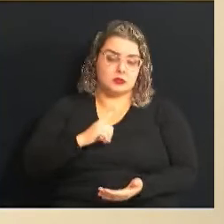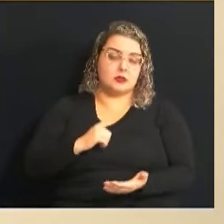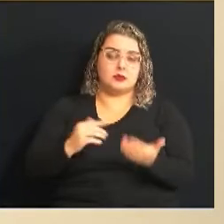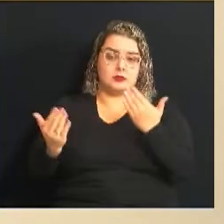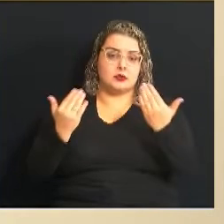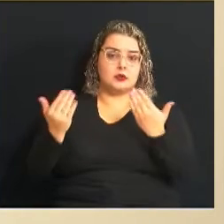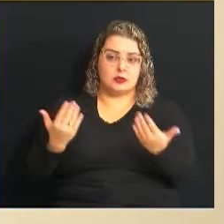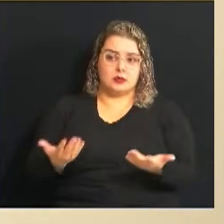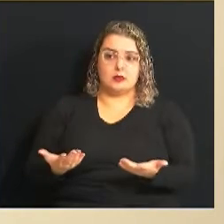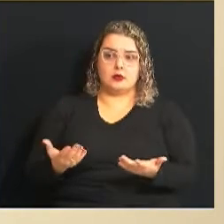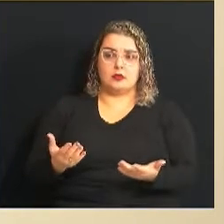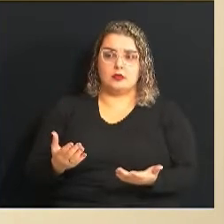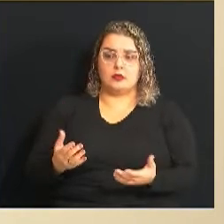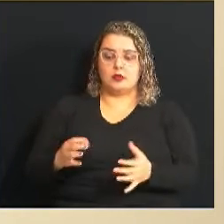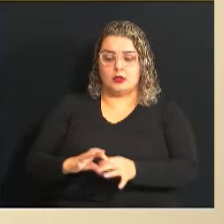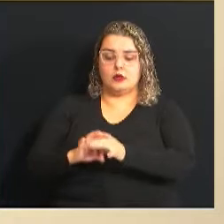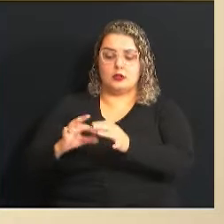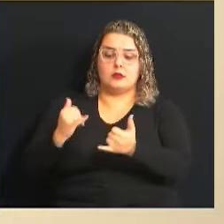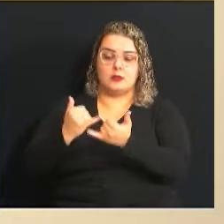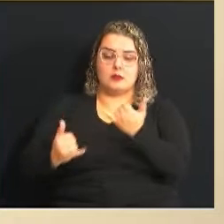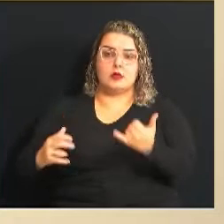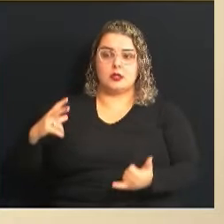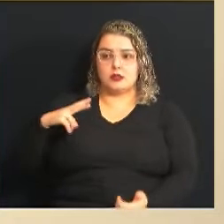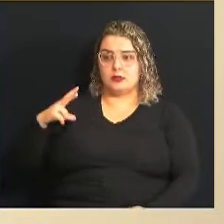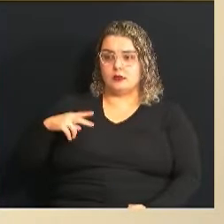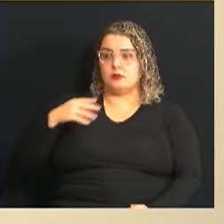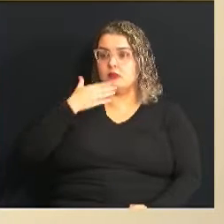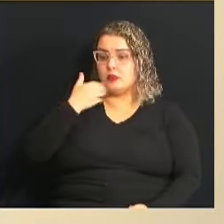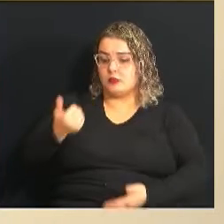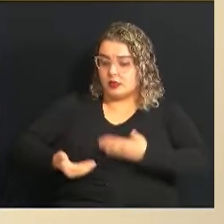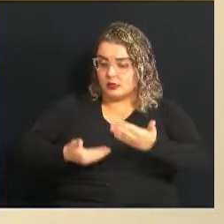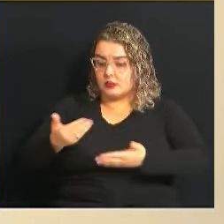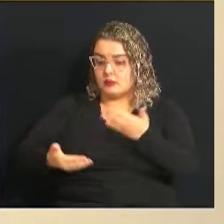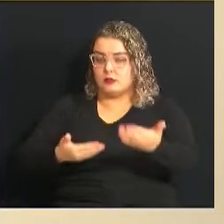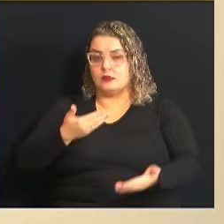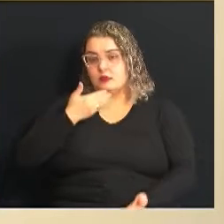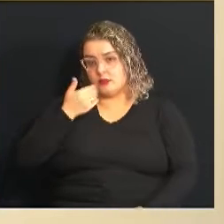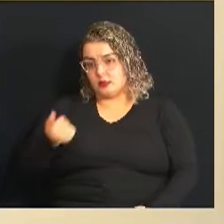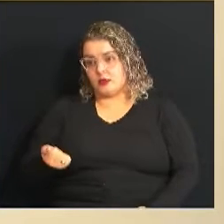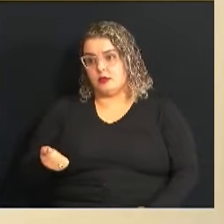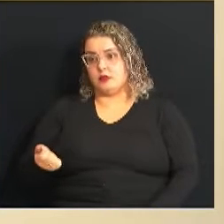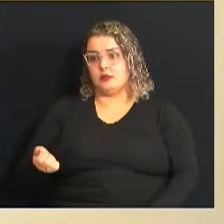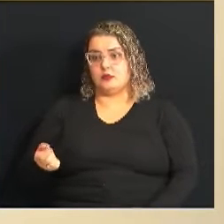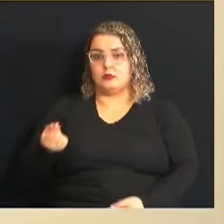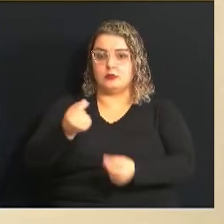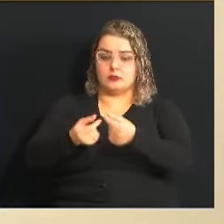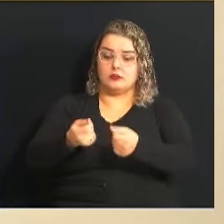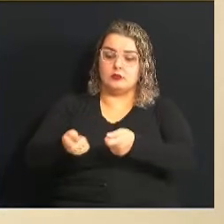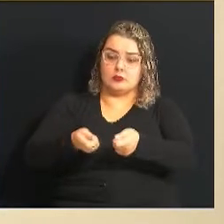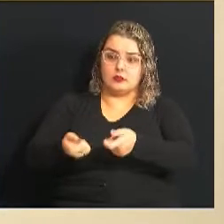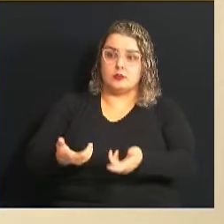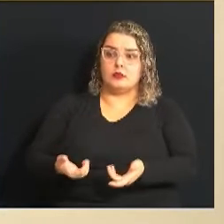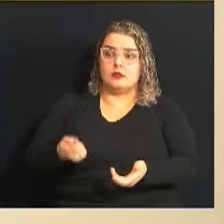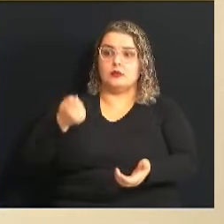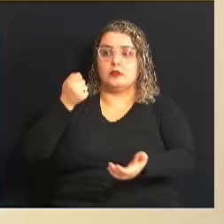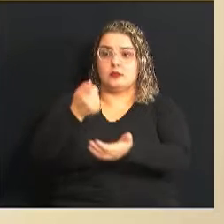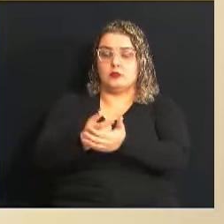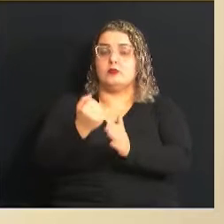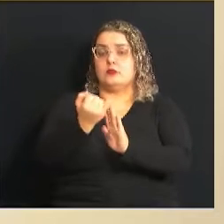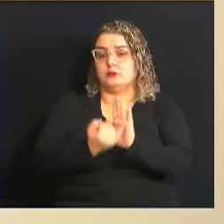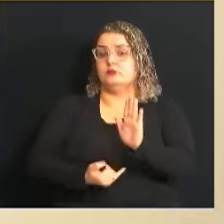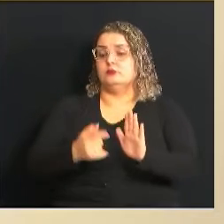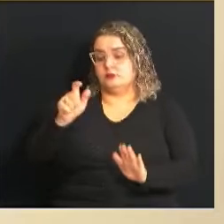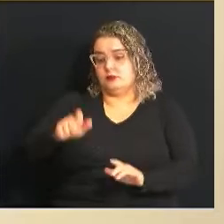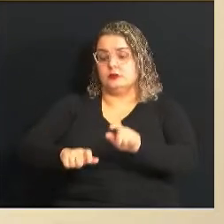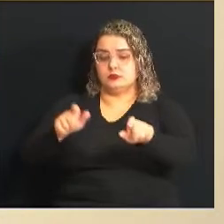concessão para a iniciativa privada, você vai ter uma melhor prestação de serviço, o custo fica mais em conta para o pagador de imposto, né?